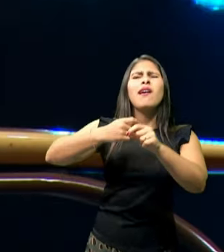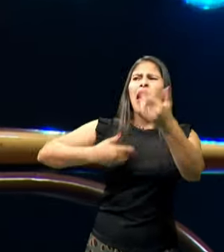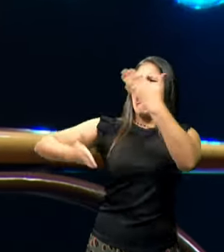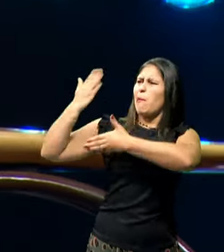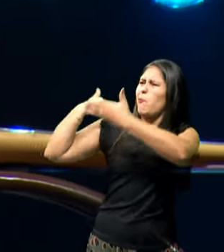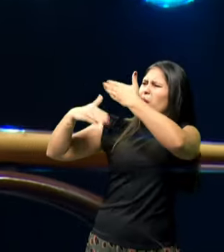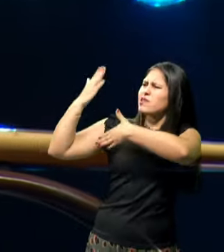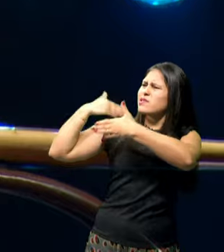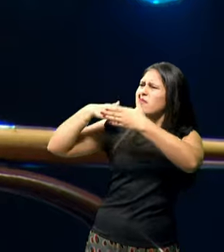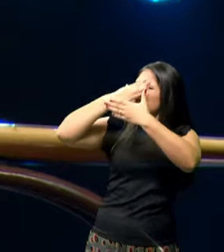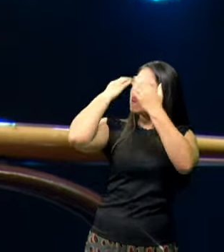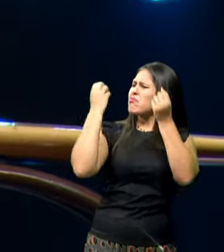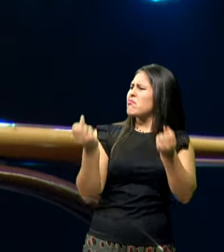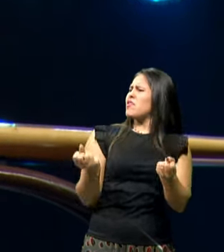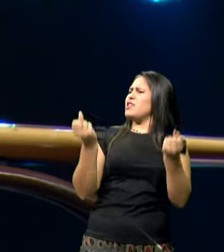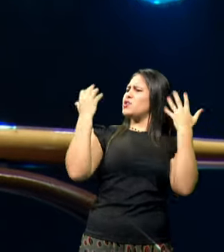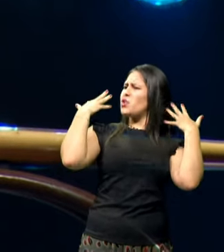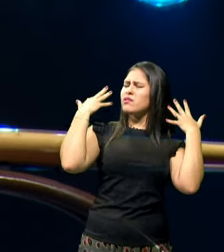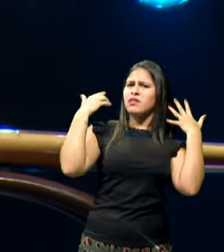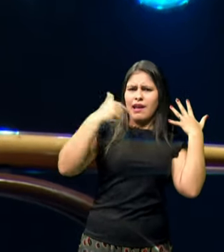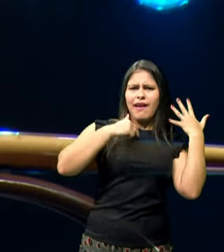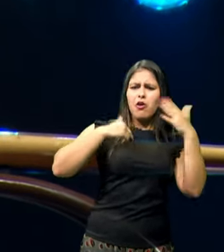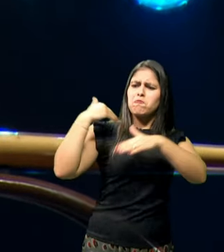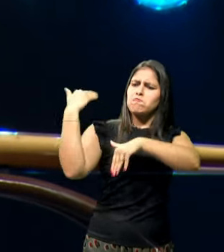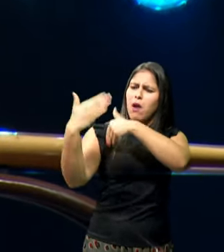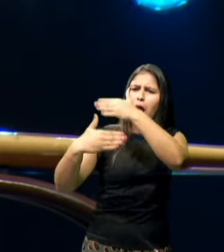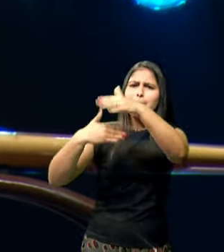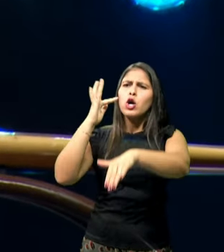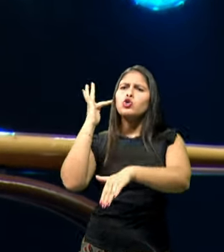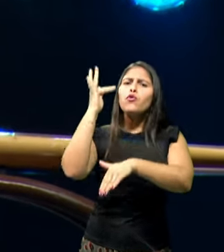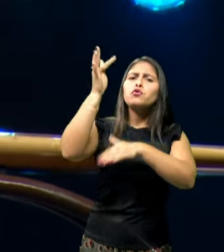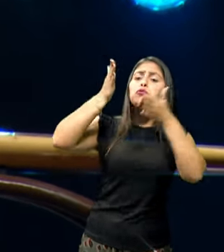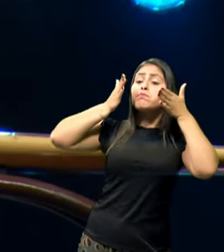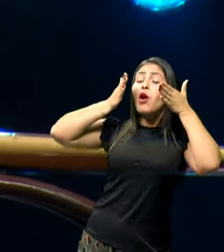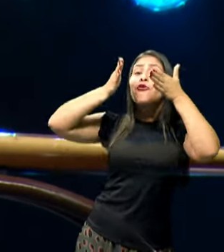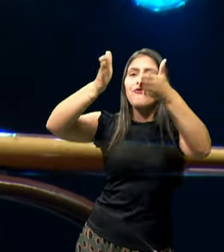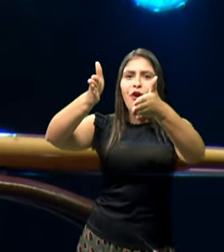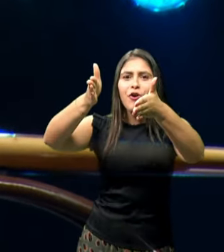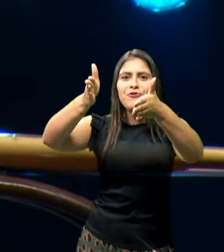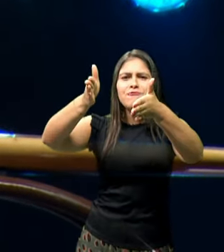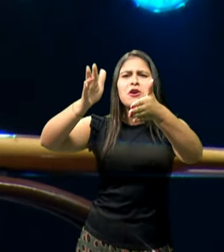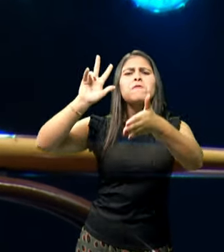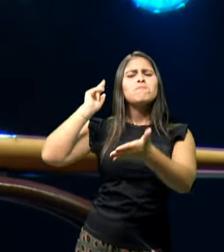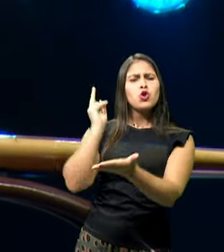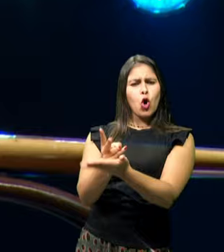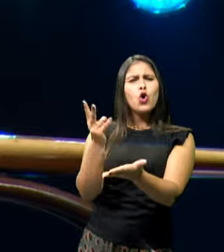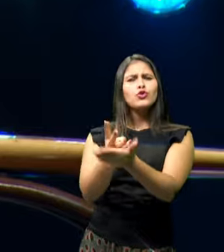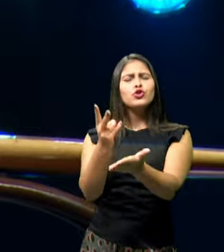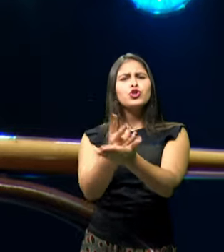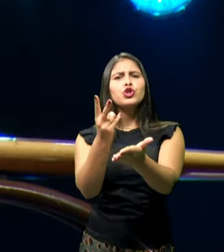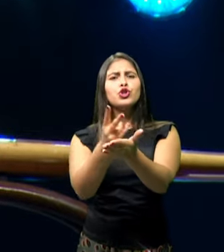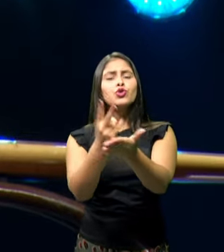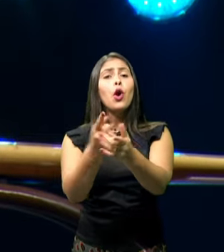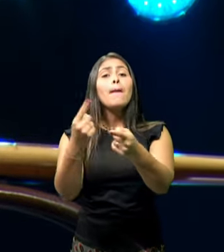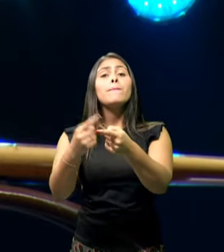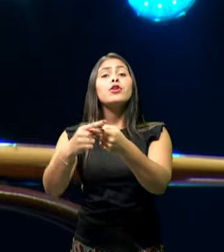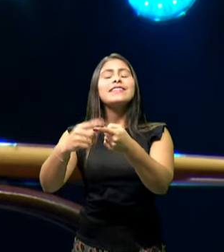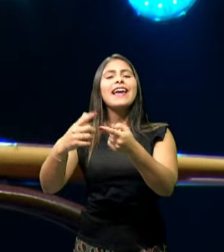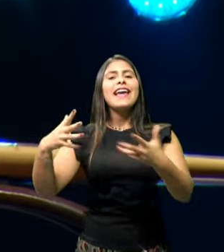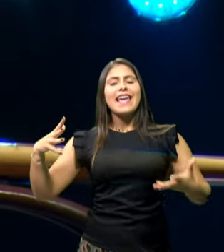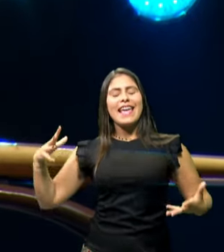das coisas que para trás ficam e avançando para as que estão diante de mim, prossigo para o alvo, pelo prêmio da